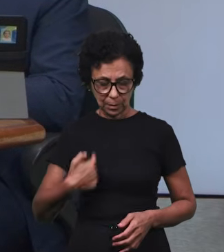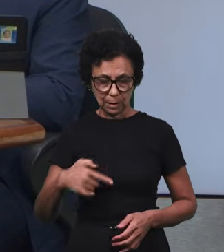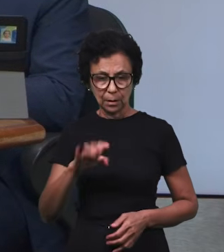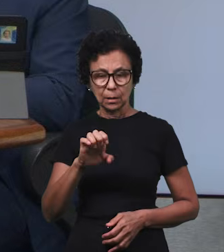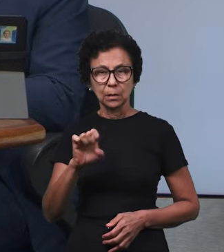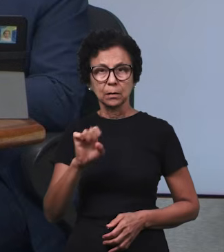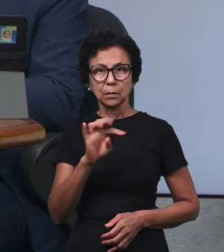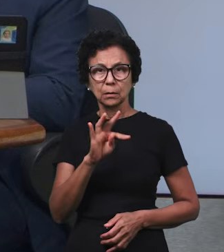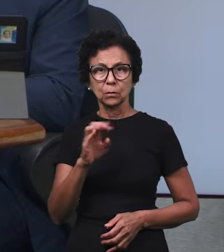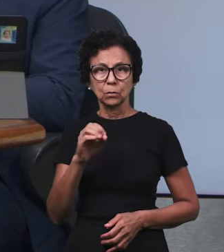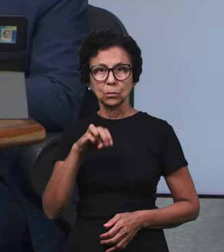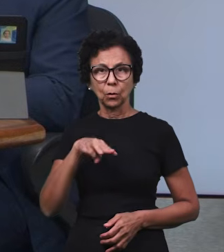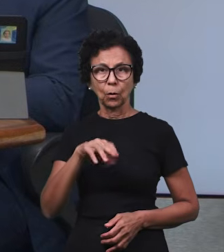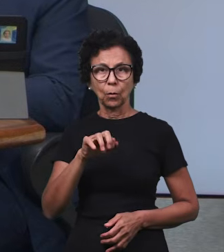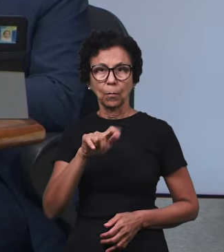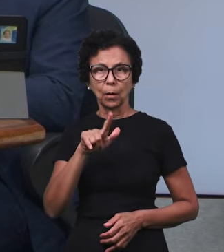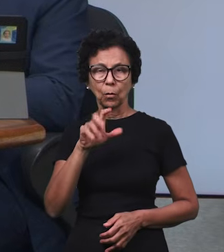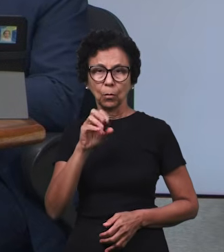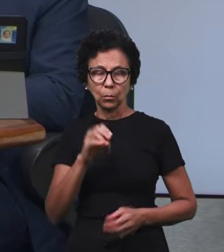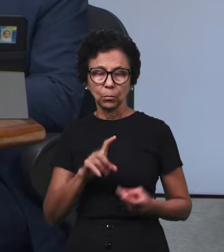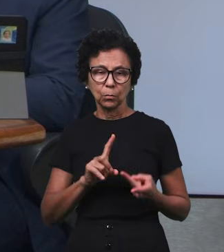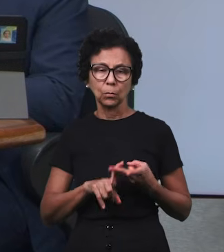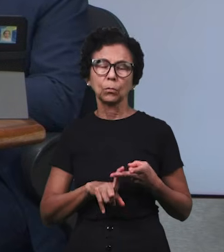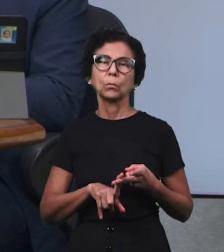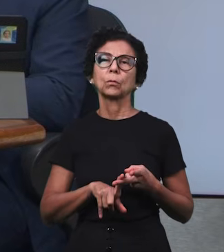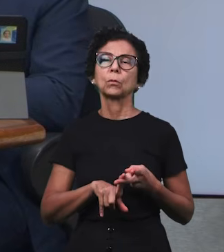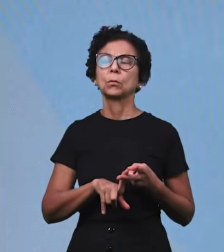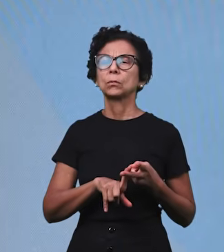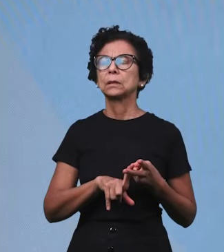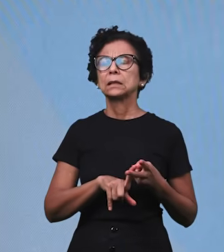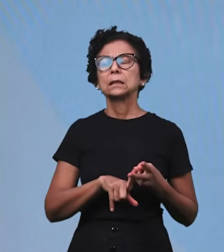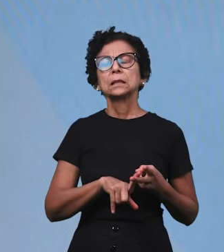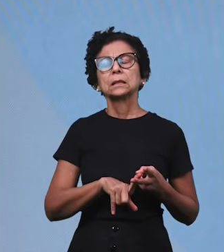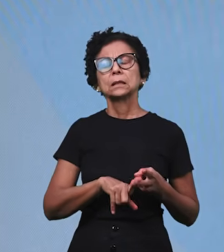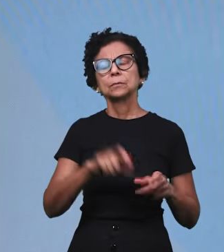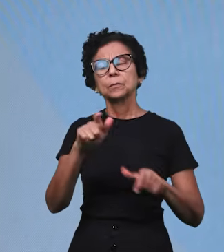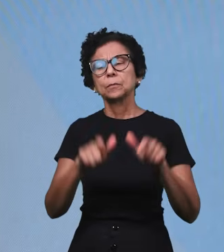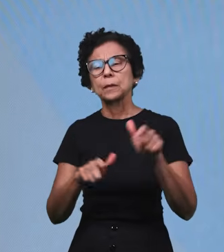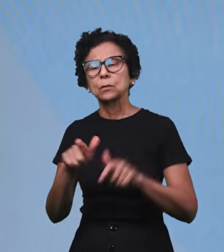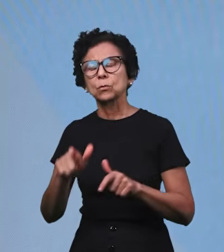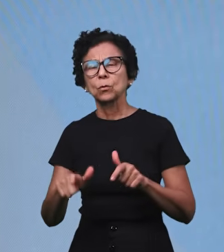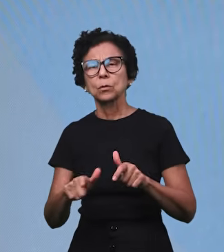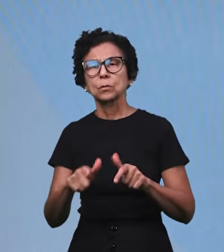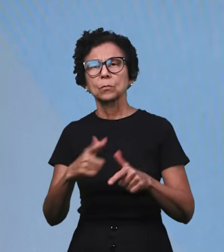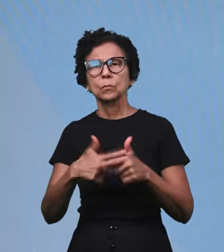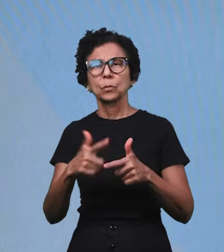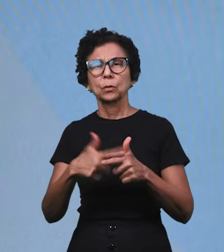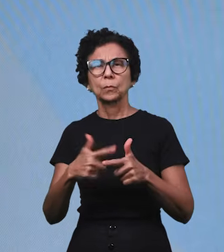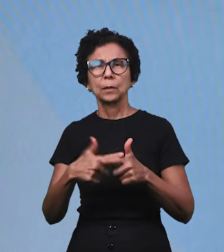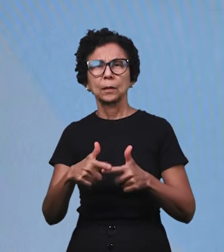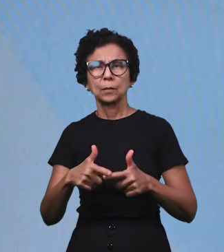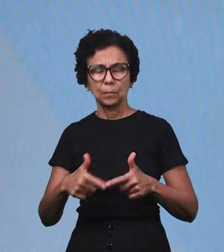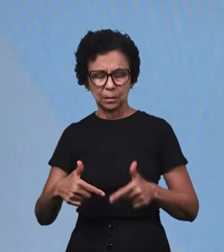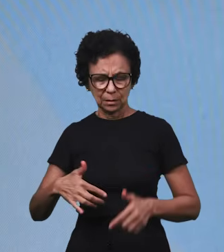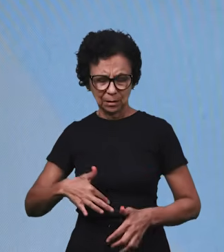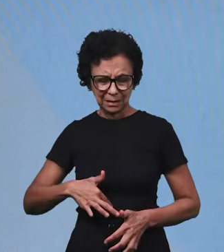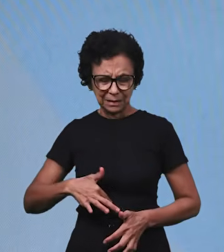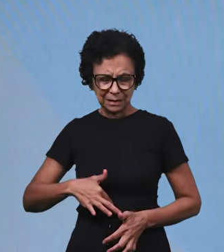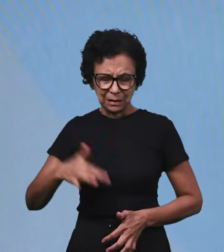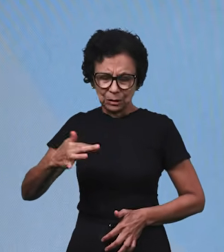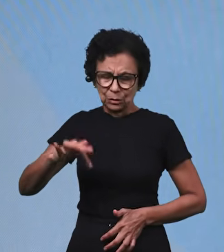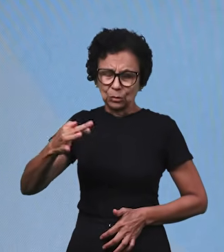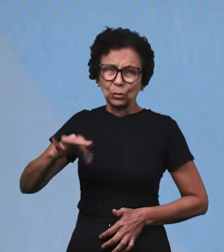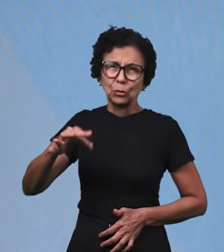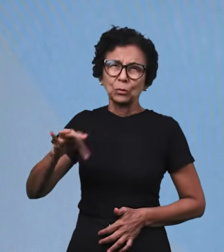têm polifarmácia, né, os idosos, os pacientes cardiopatas, principalmente, às vezes eles têm muita dor de estômago, por